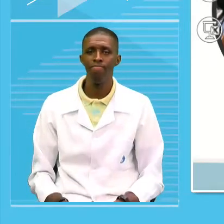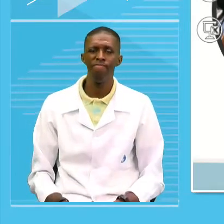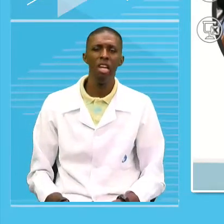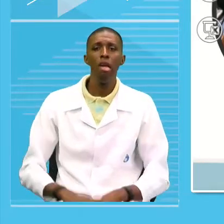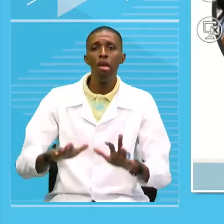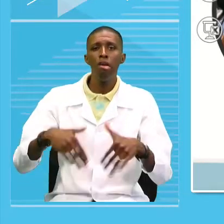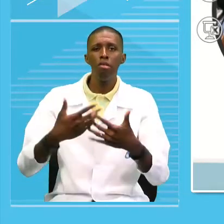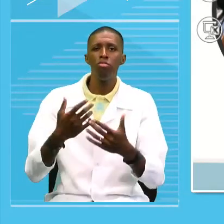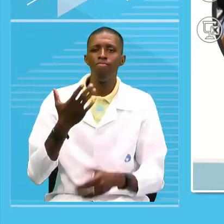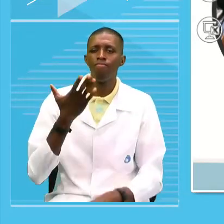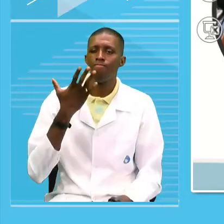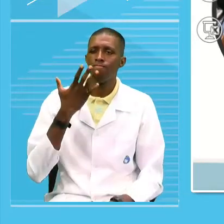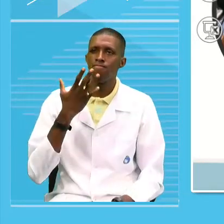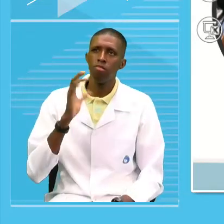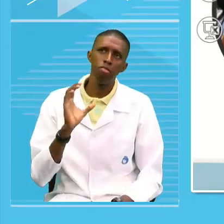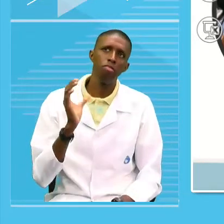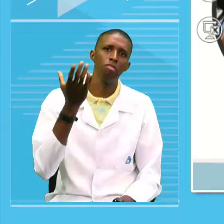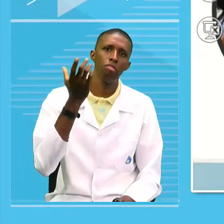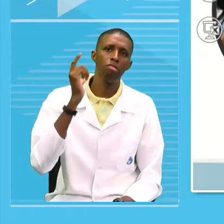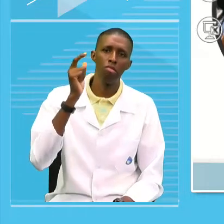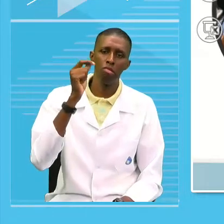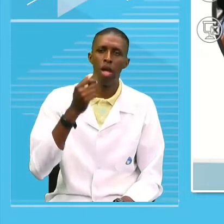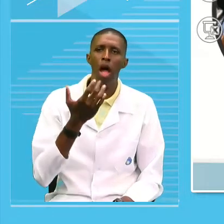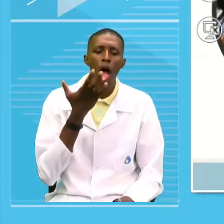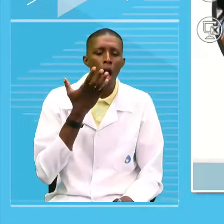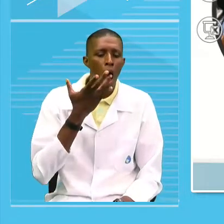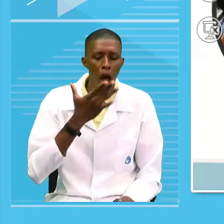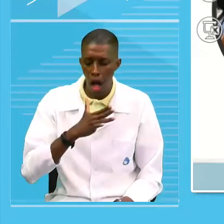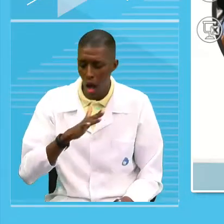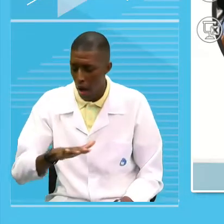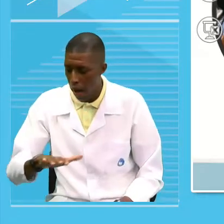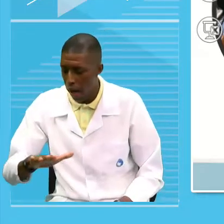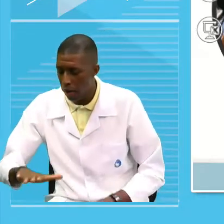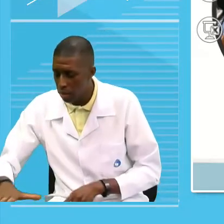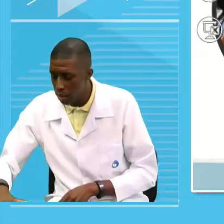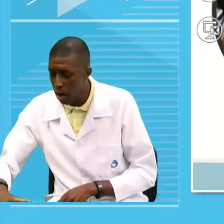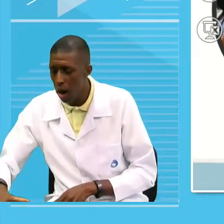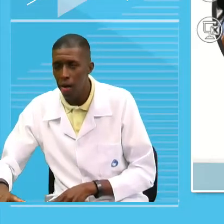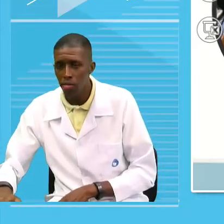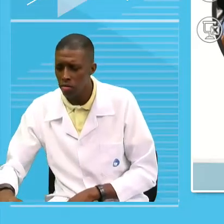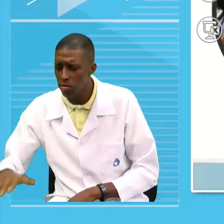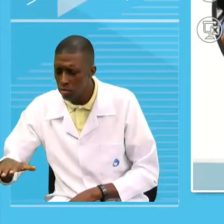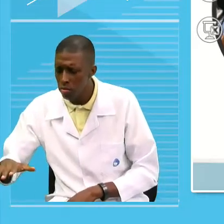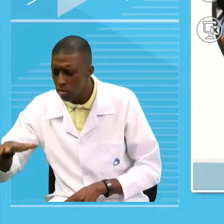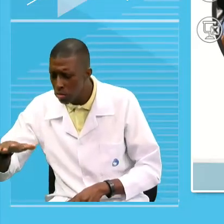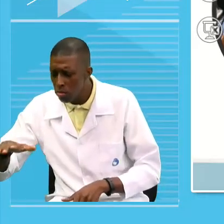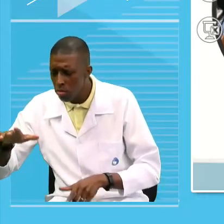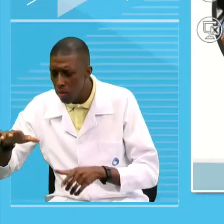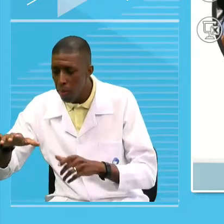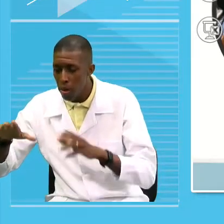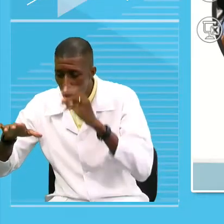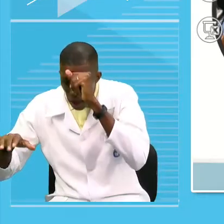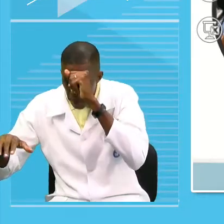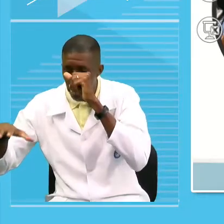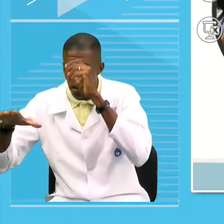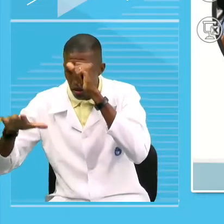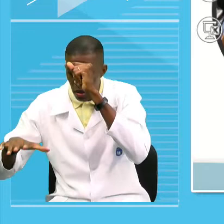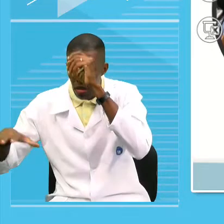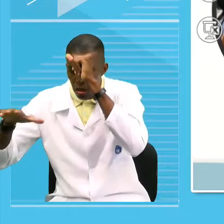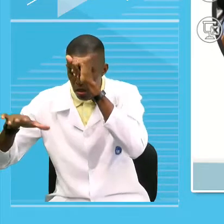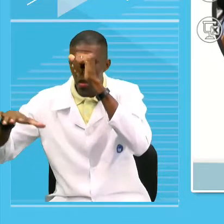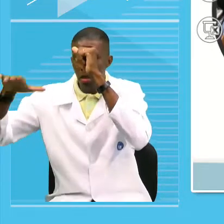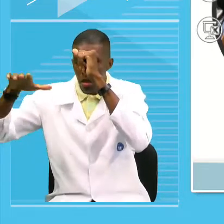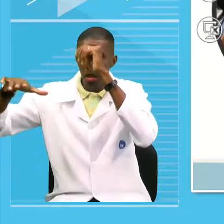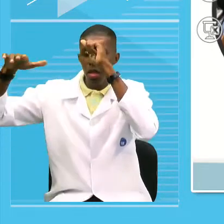desconfortável no início porque a criança ela estava acostumada está dentro ali da sua casa com a família que